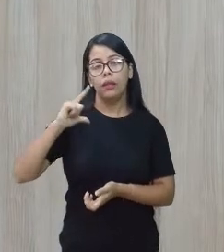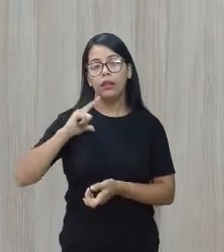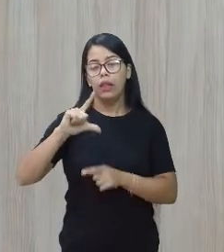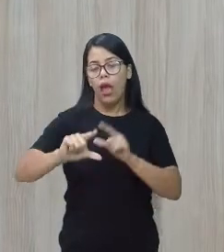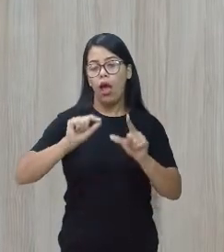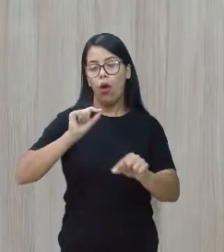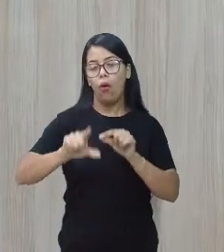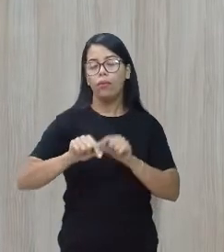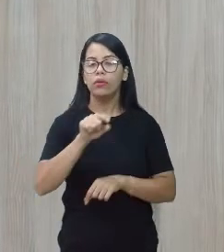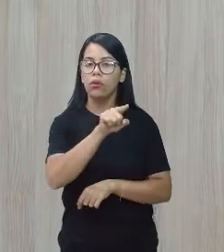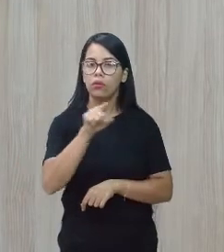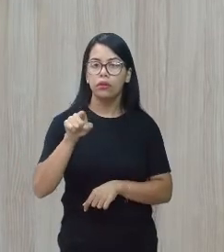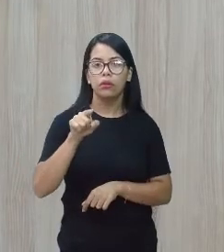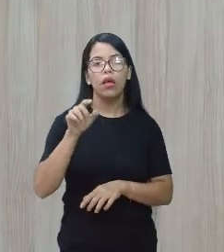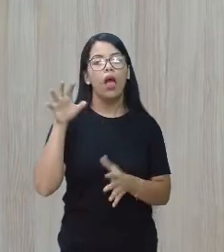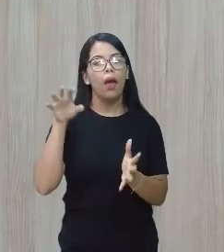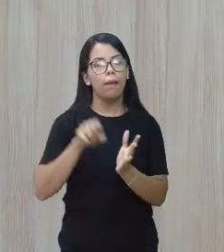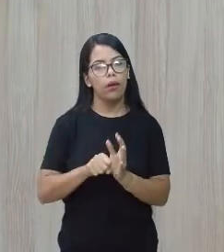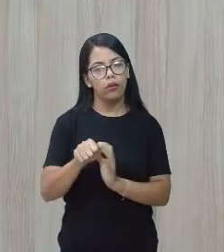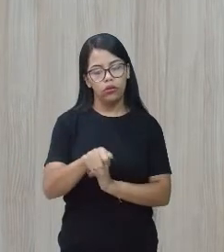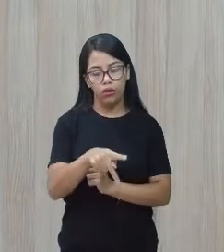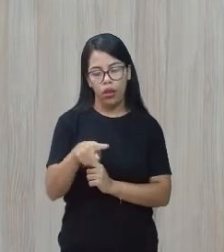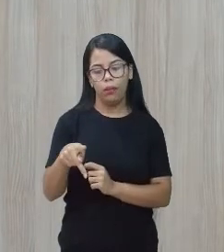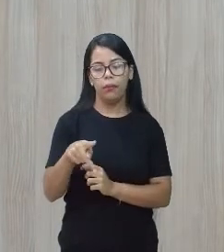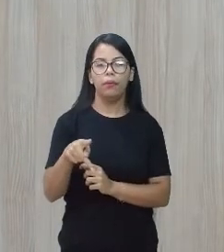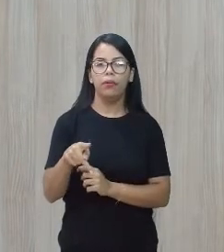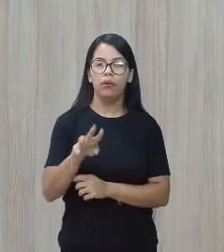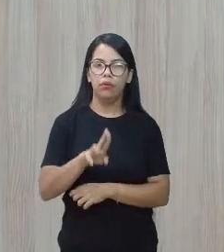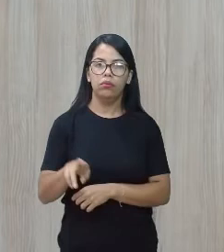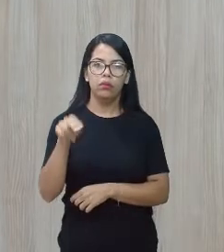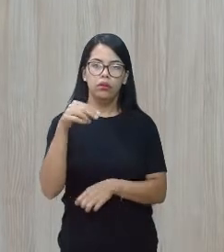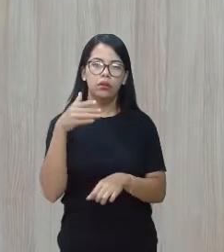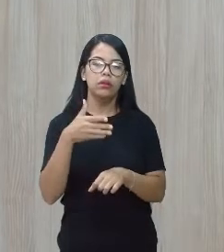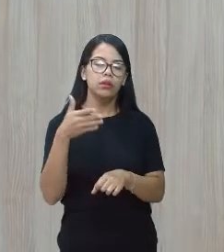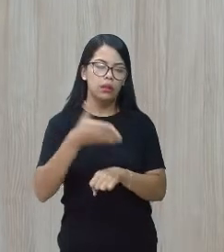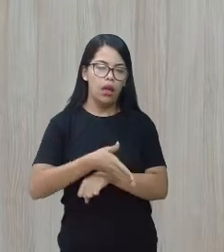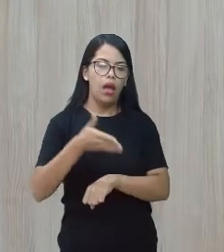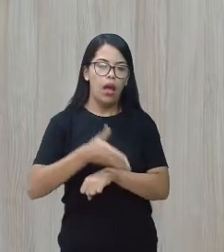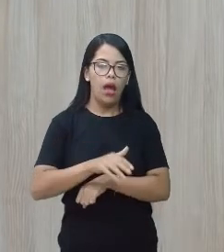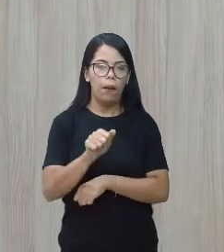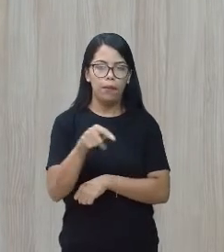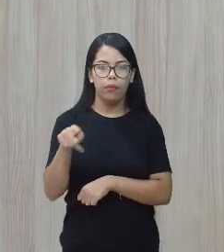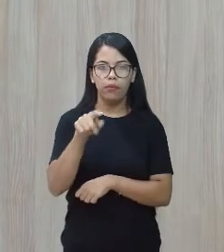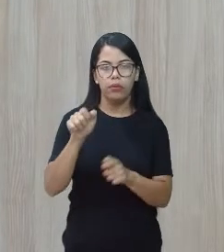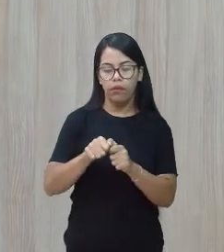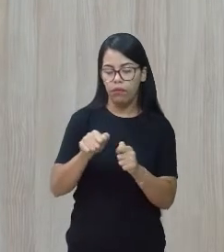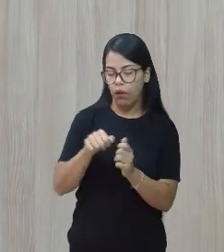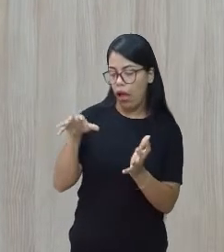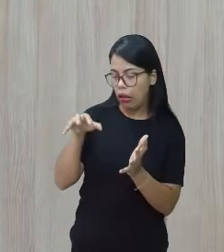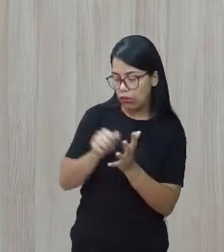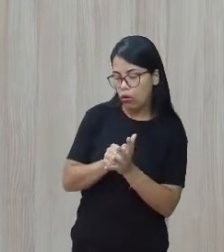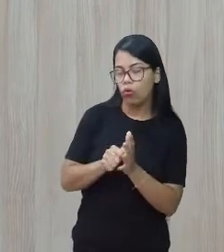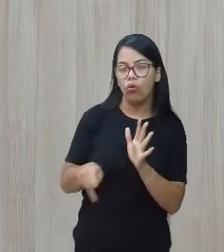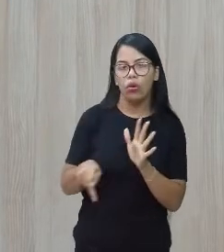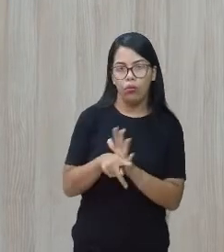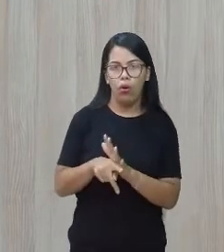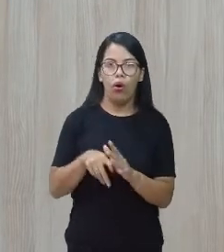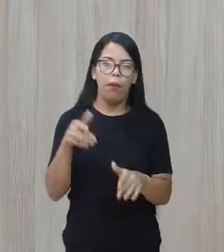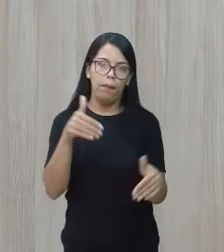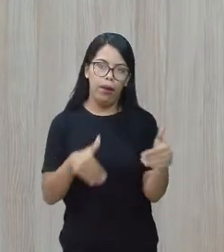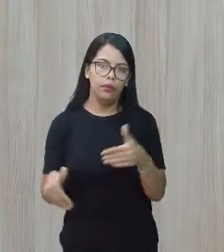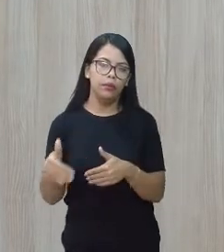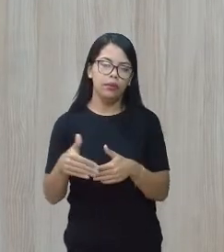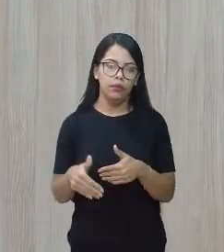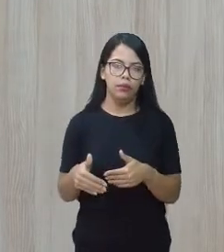aí de você baixar um aplicativo e através desse aplicativo você faz o download dele, certo? E participa aqui